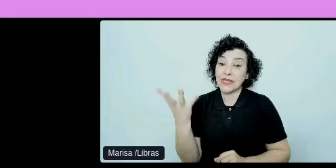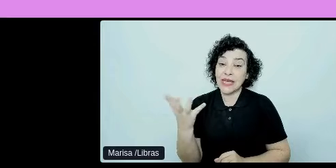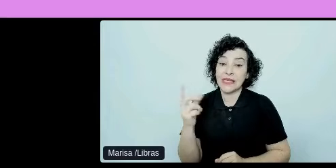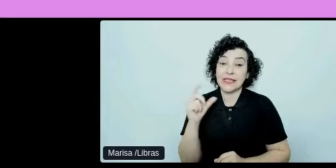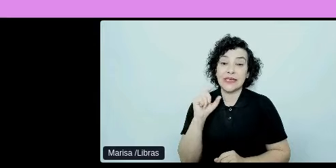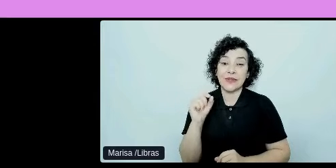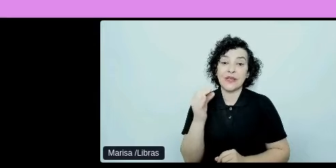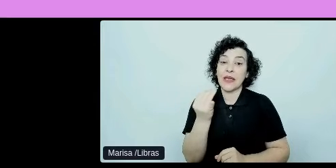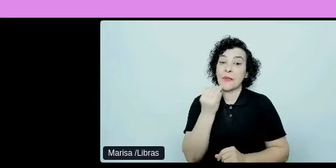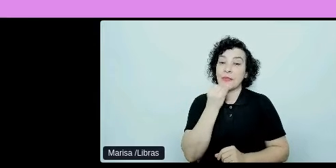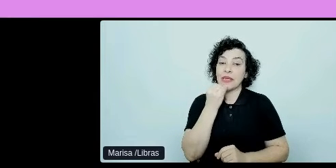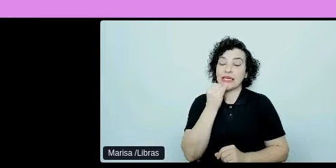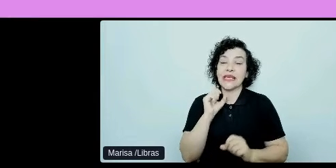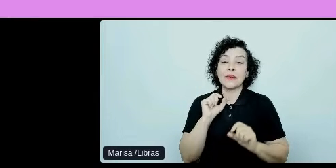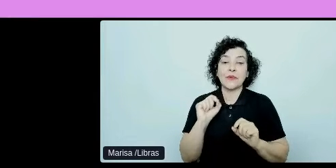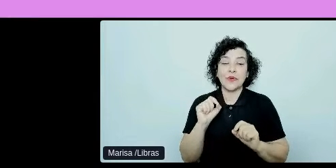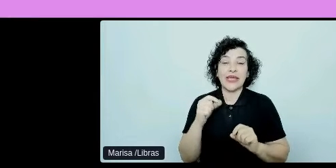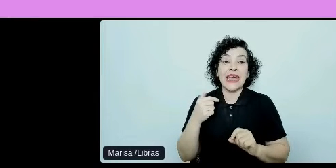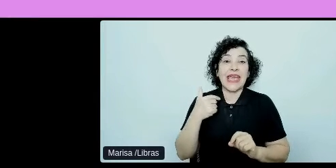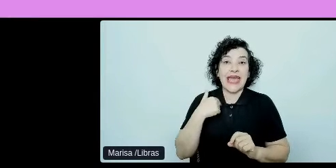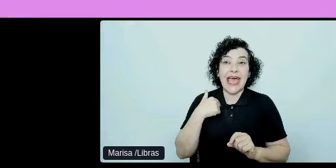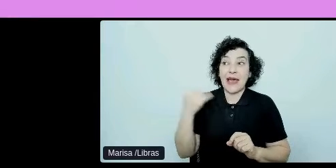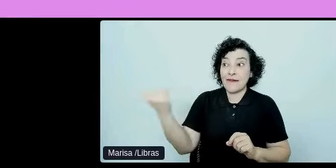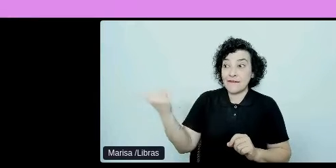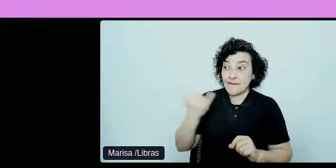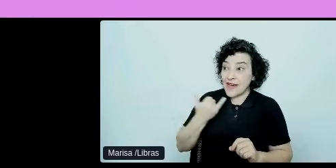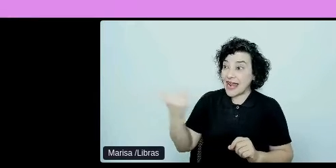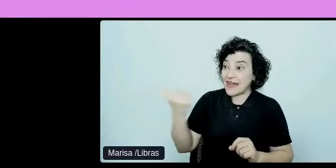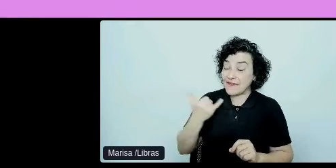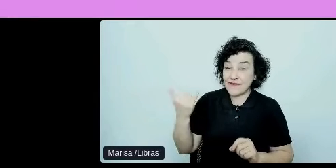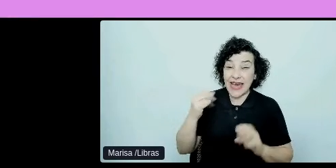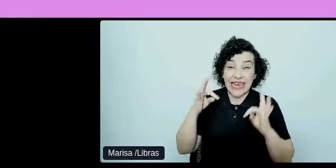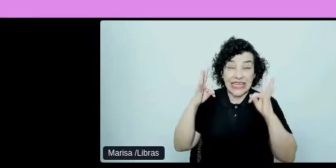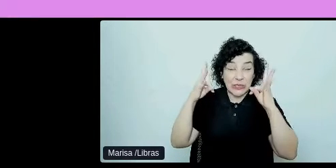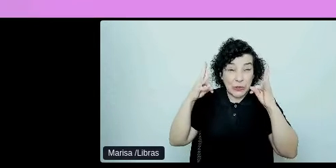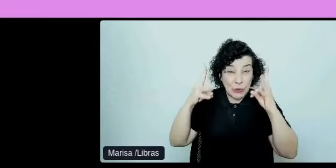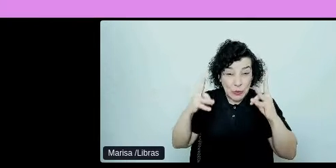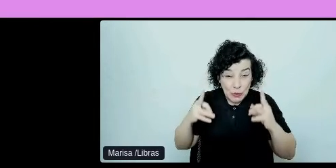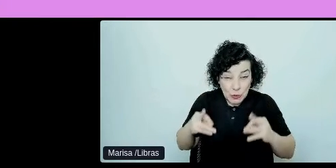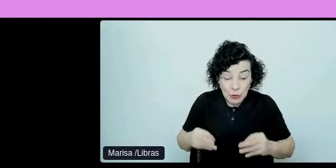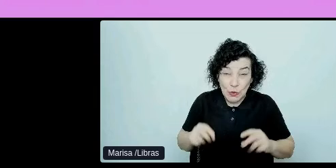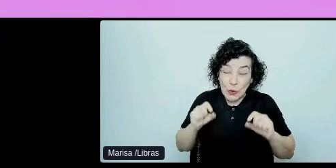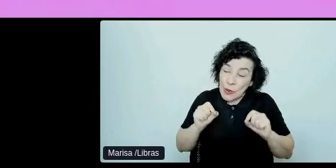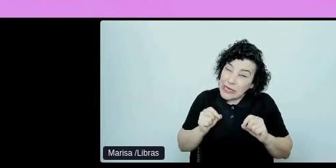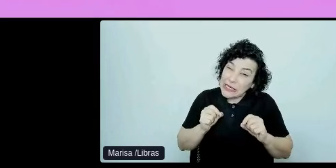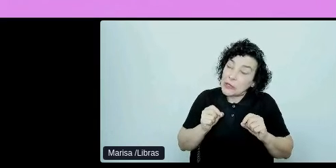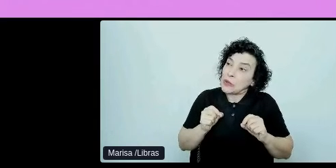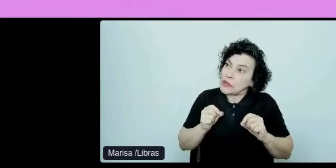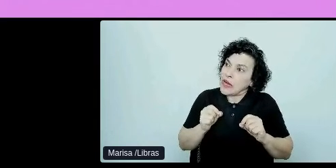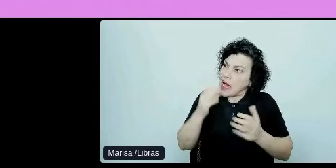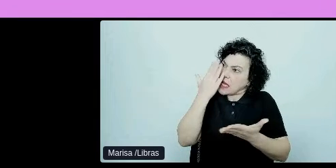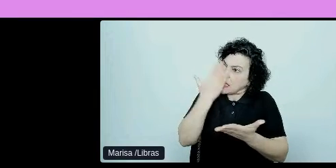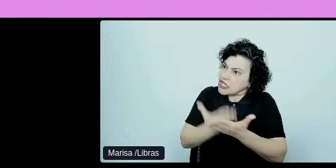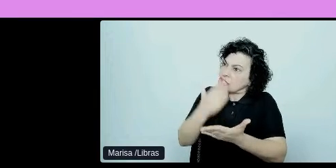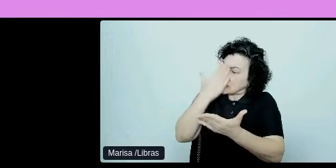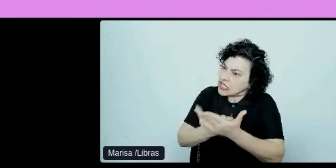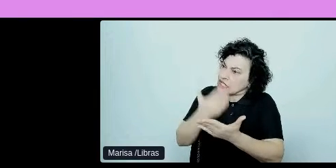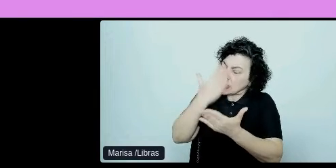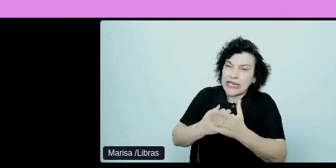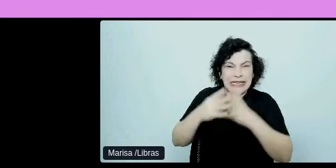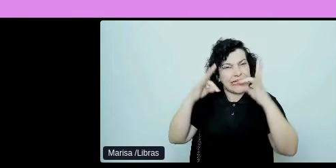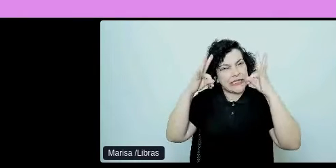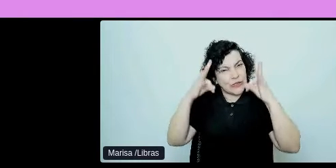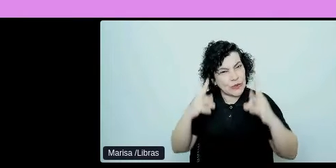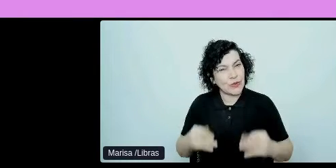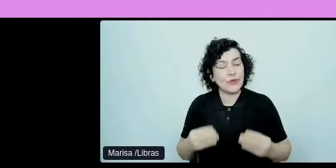coisas ao pé da letra. É até um pouco contraditório, porque eu uso expressões do tipo ao pé da letra, que é algo de